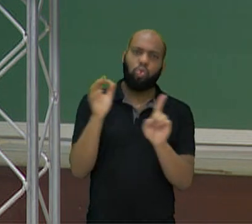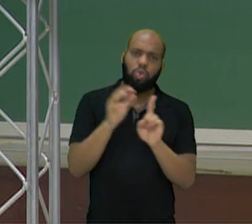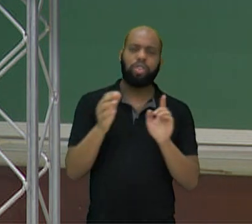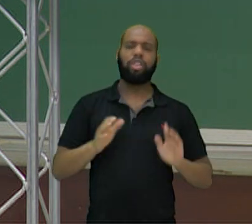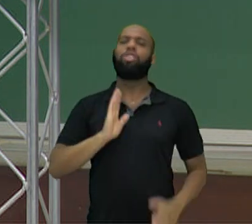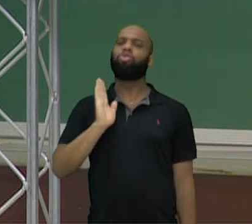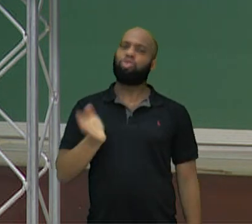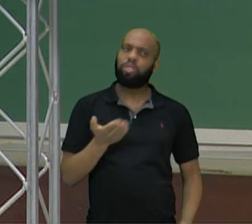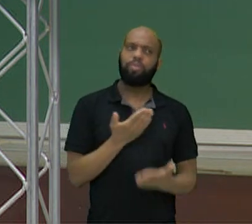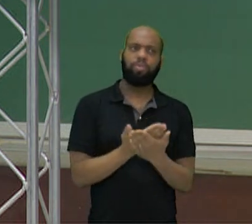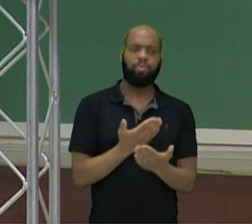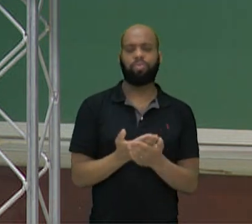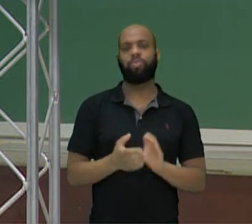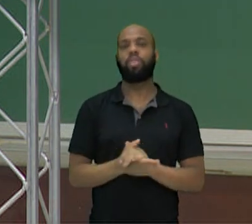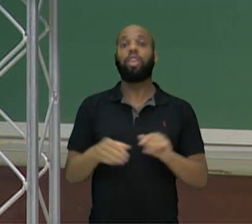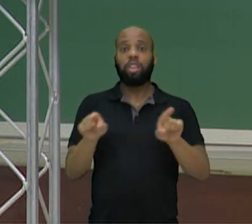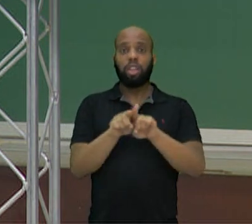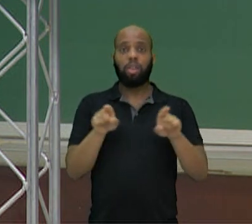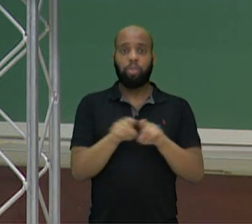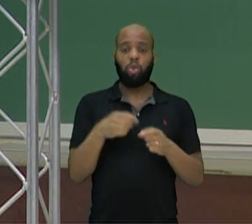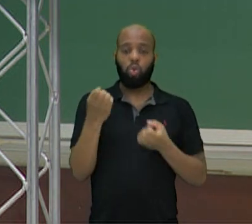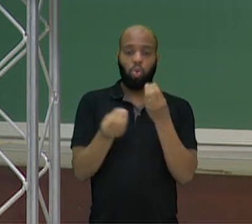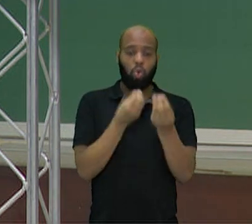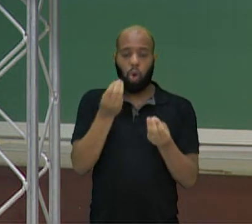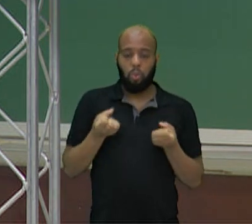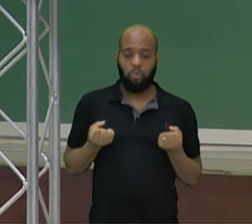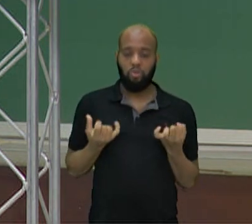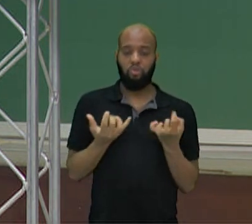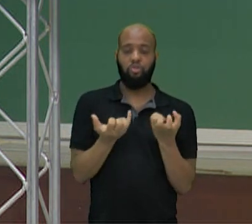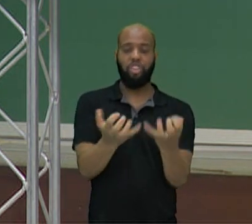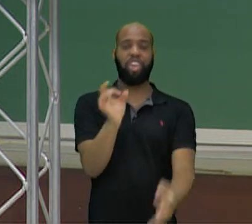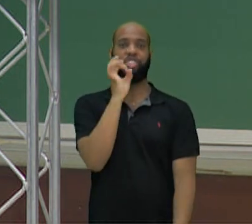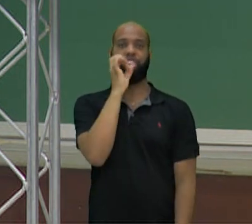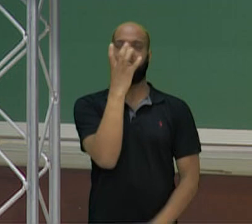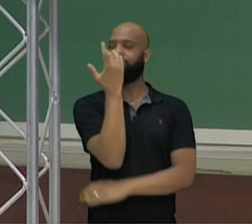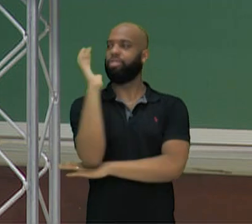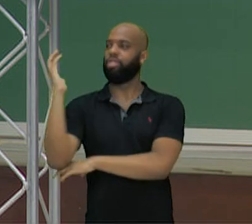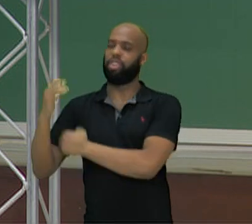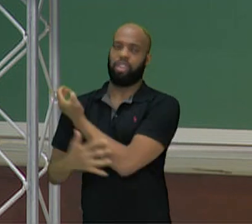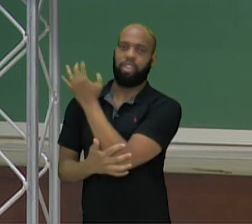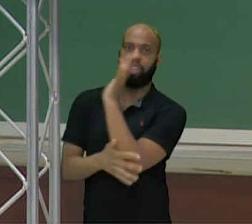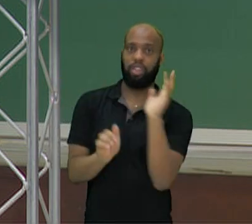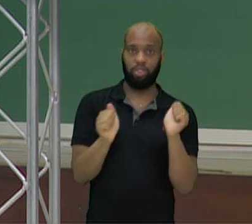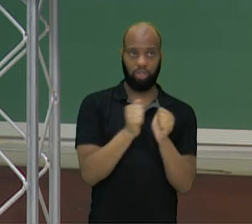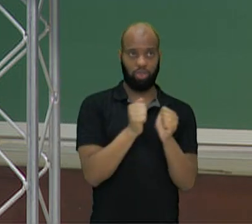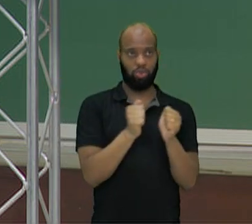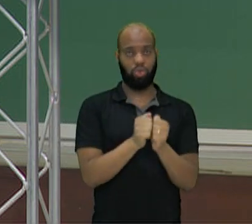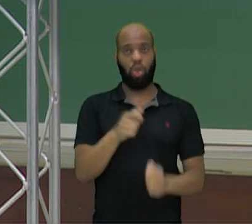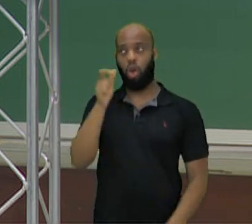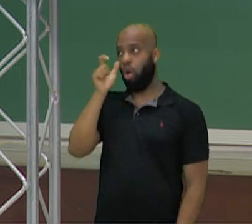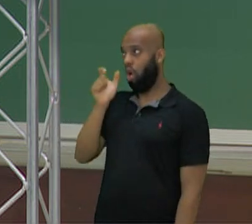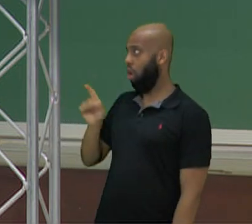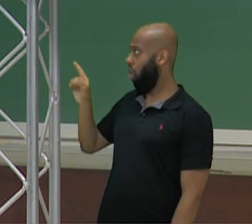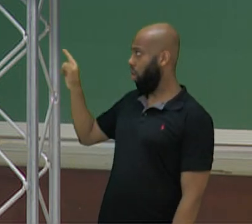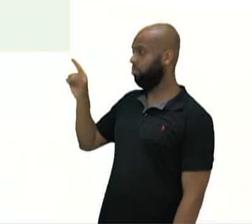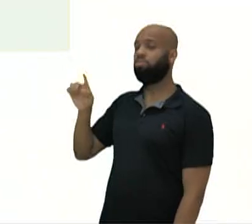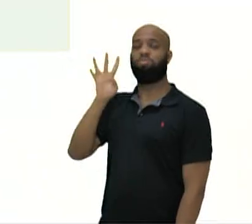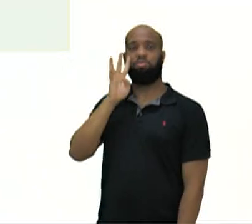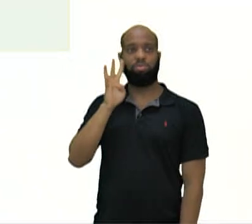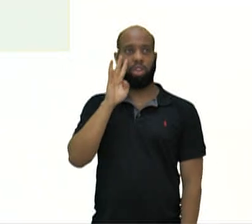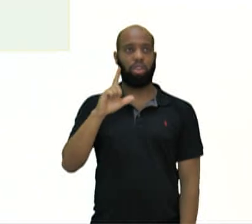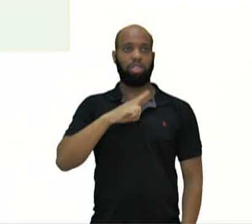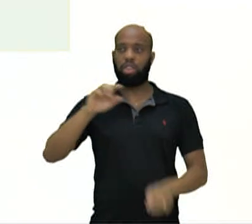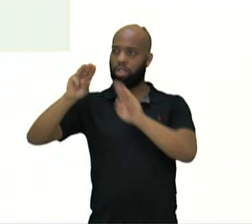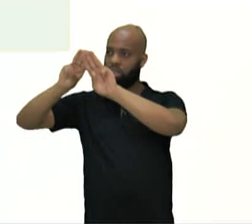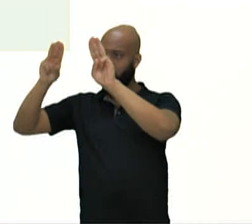área e vimos um pouquinho da vegetação associada. E aqui é legal você perceber, agora os dois mapinhas juntos, que